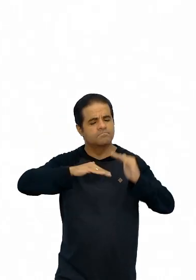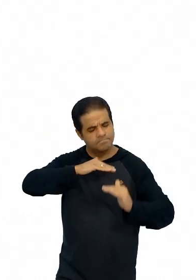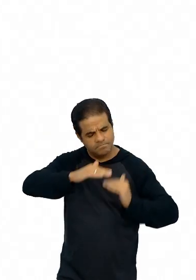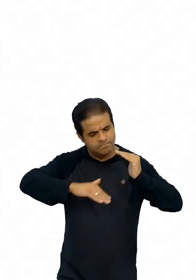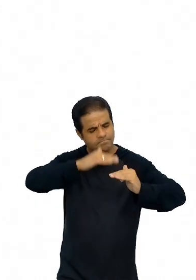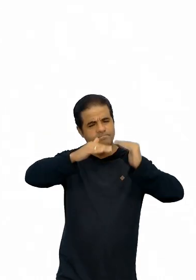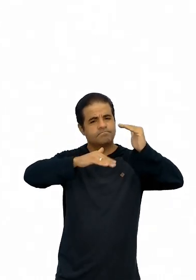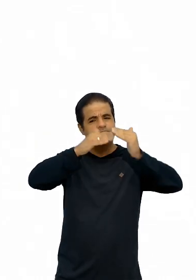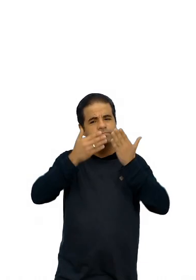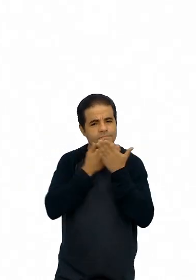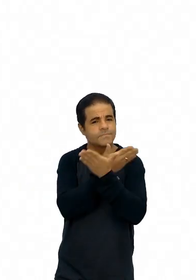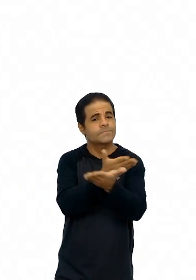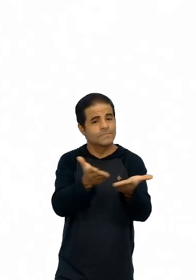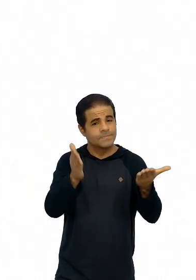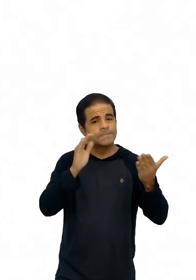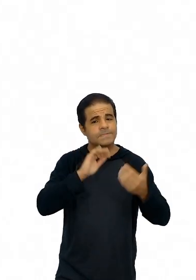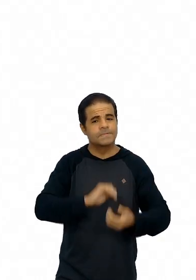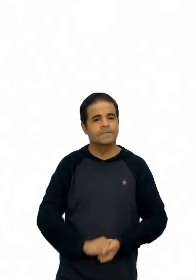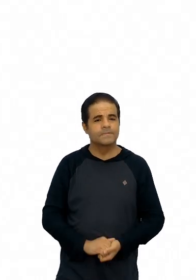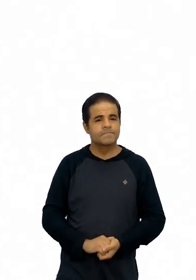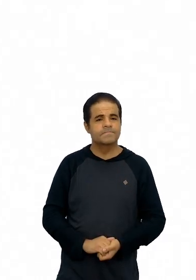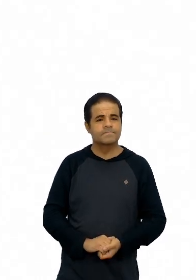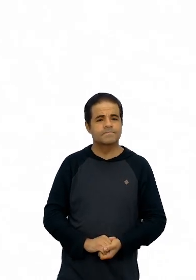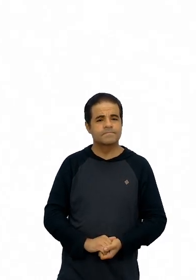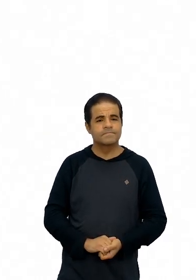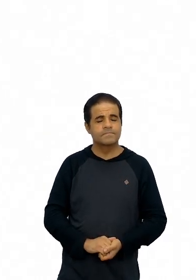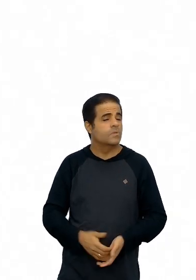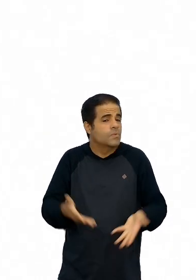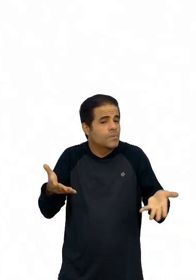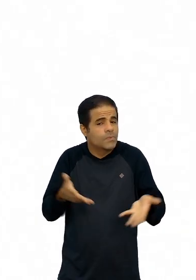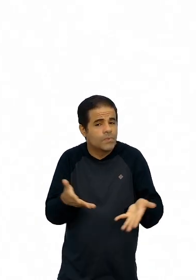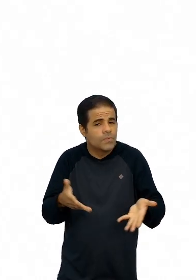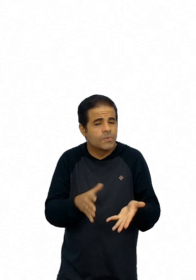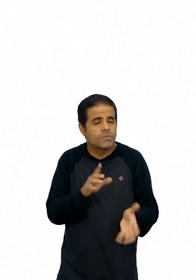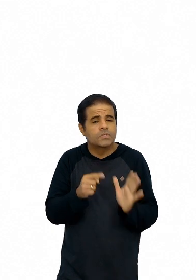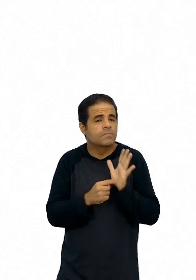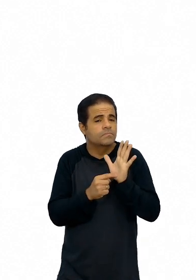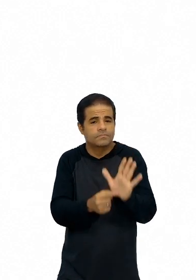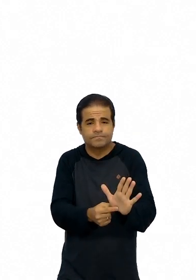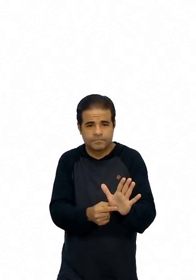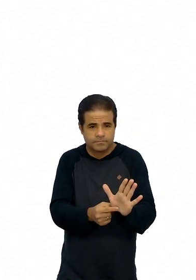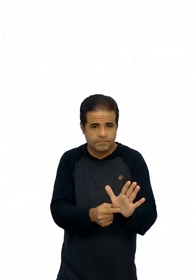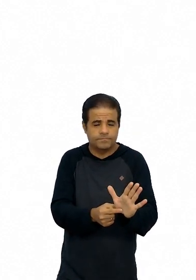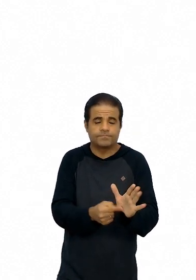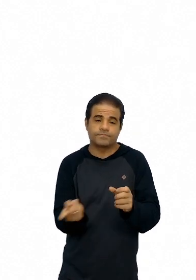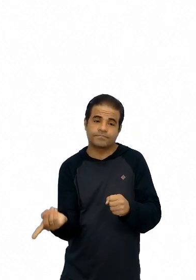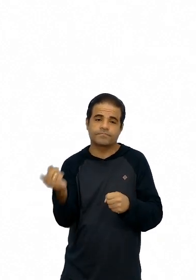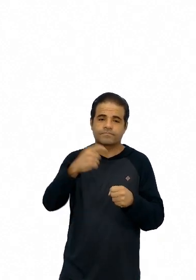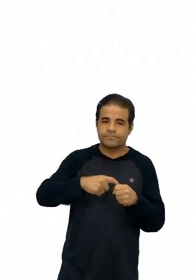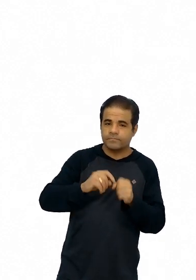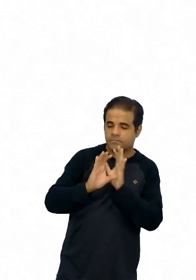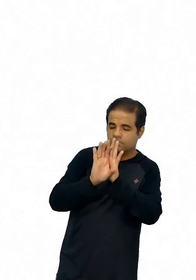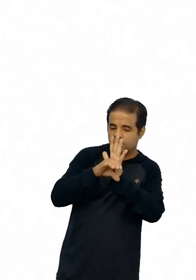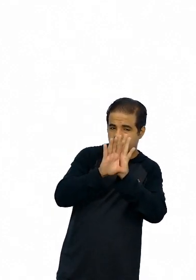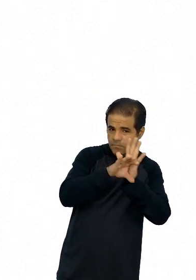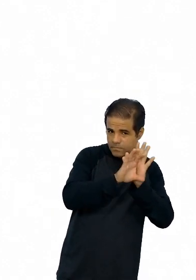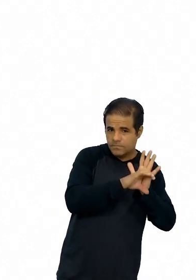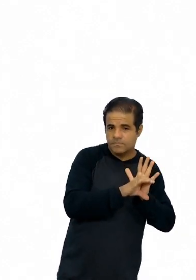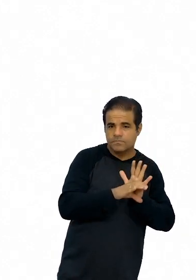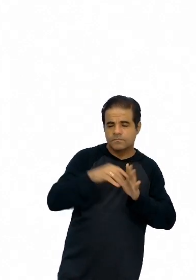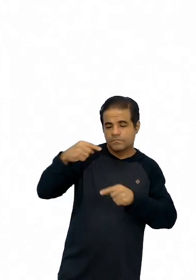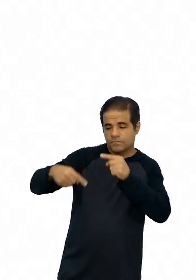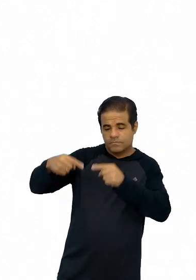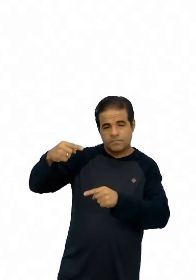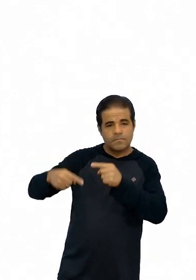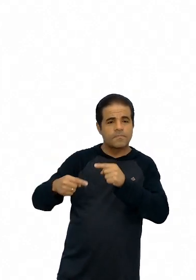desenvolvimento de vocês. Então, hoje nós abordamos, a gente retomou aqueles conceitos e ideias que foram